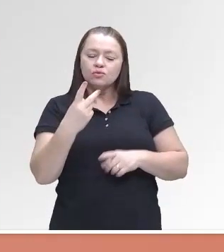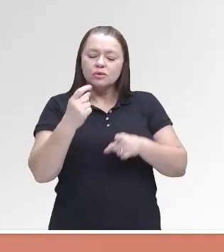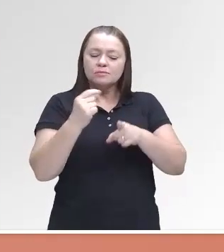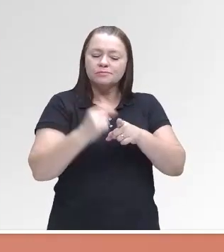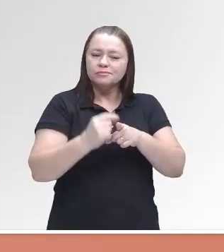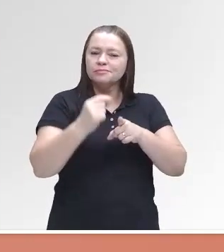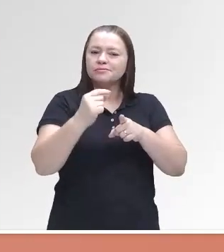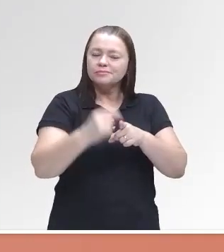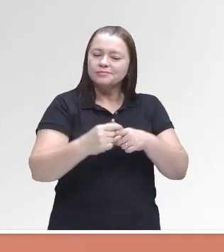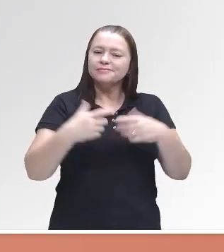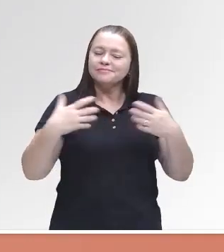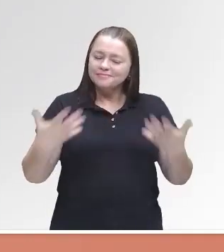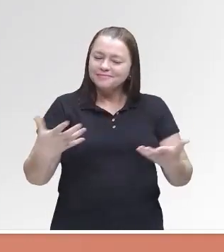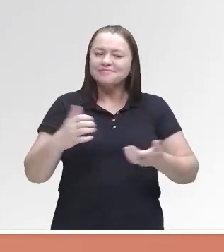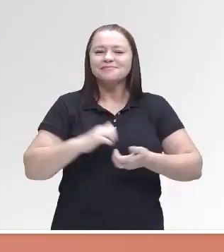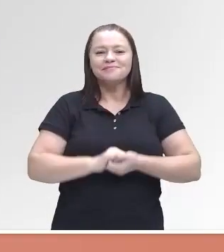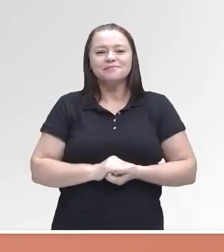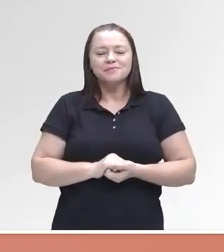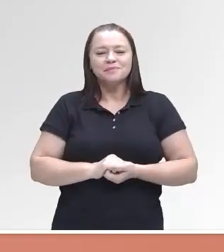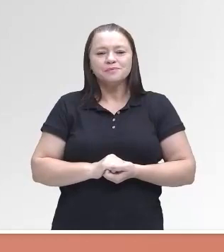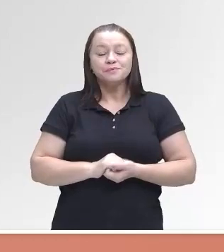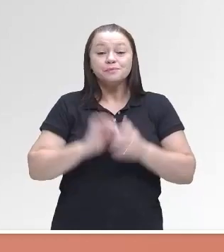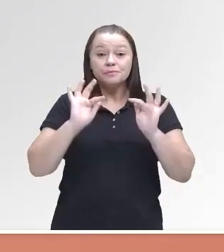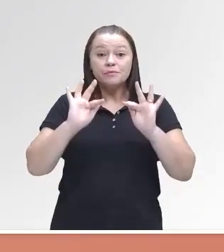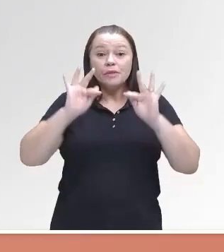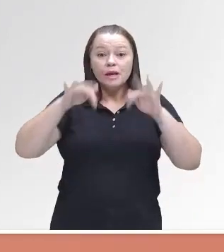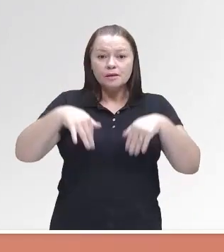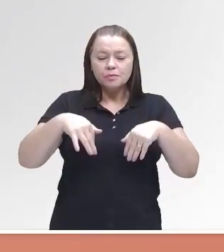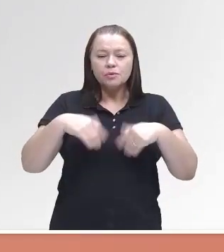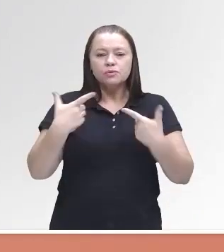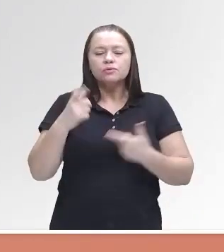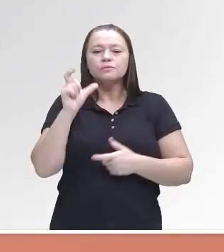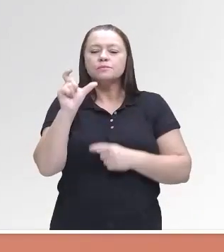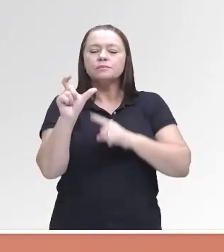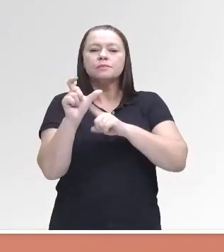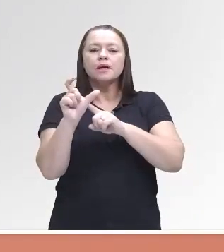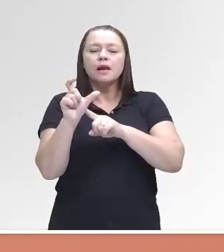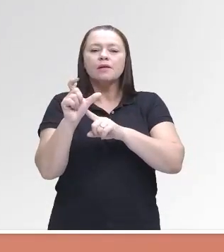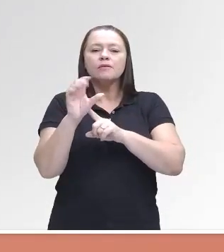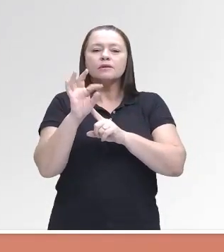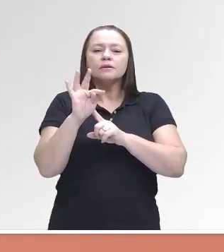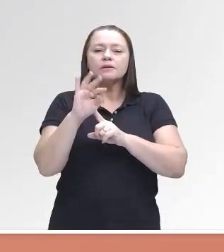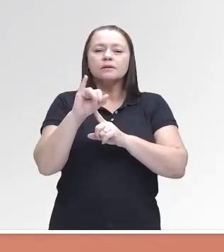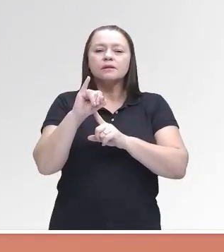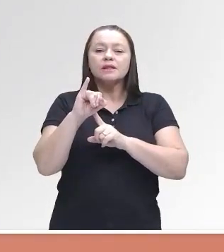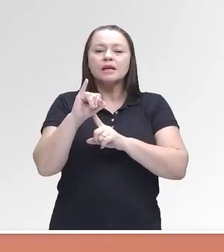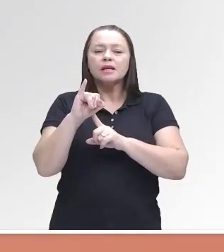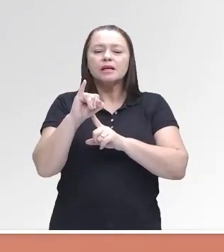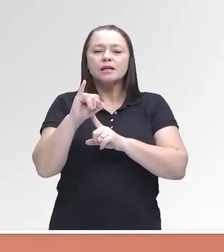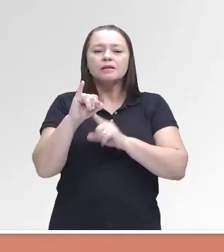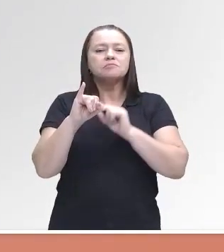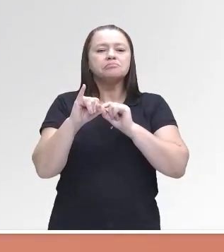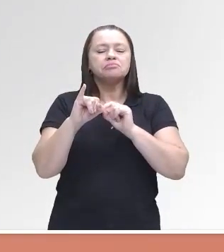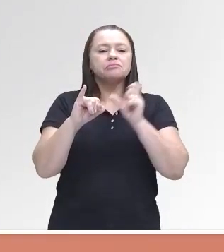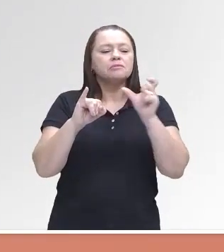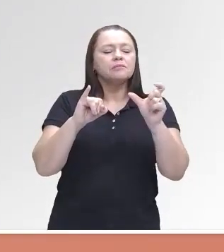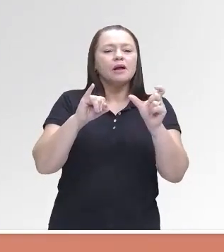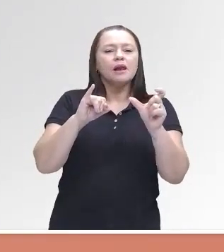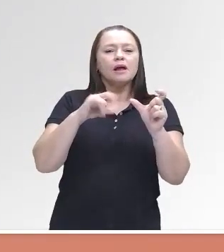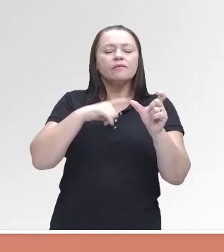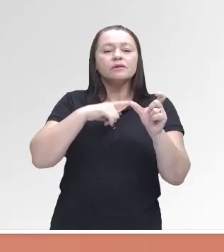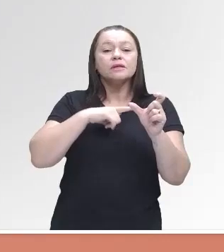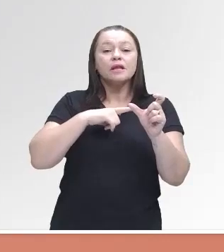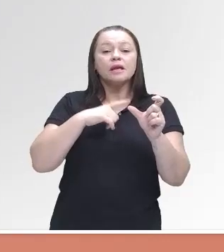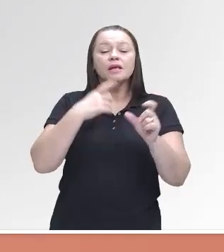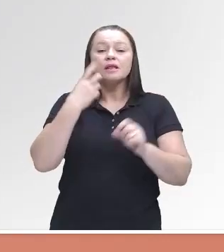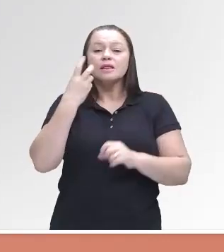2 sílabas. É isso aí. E por último, palavras trissílabas. Palavras trissílabas são